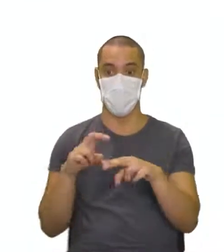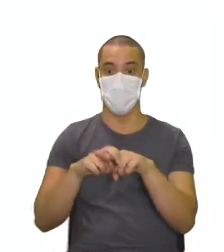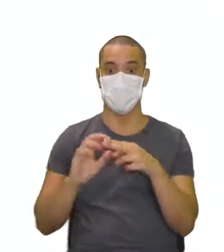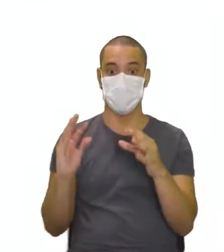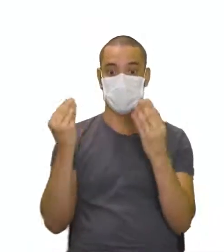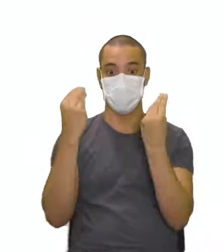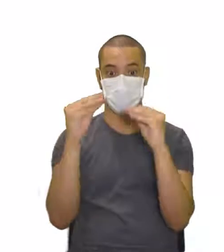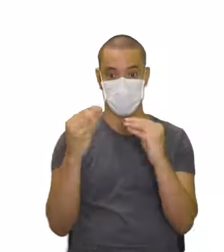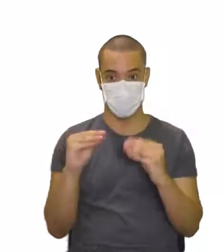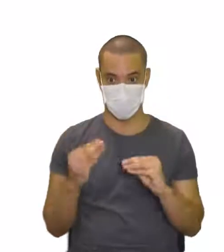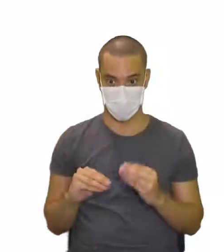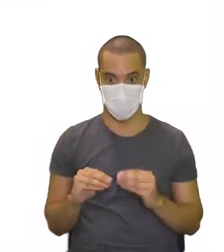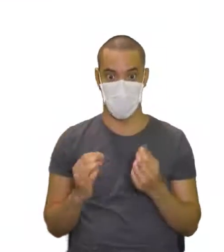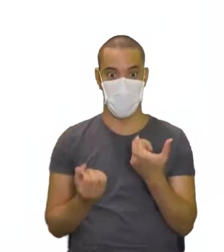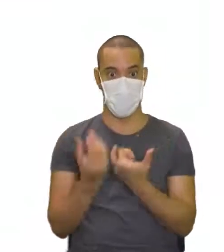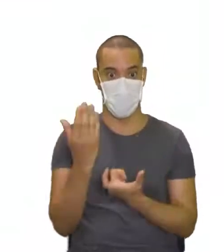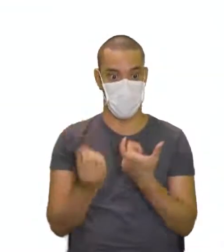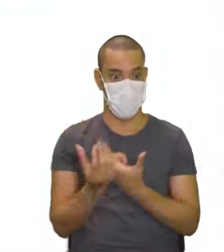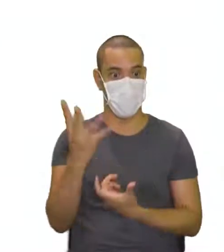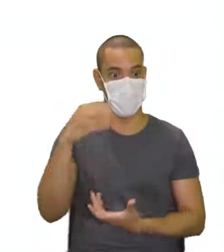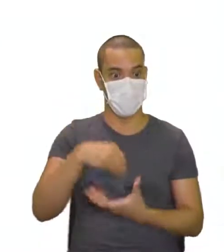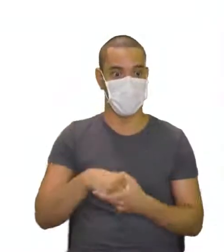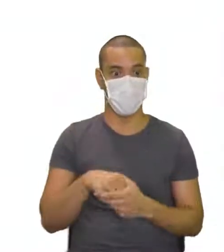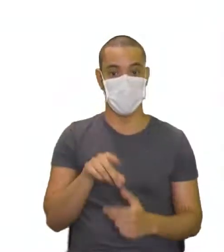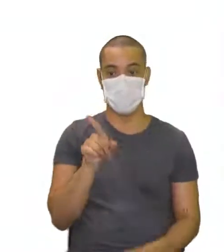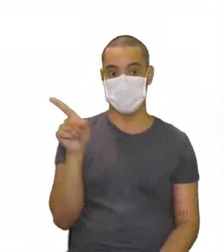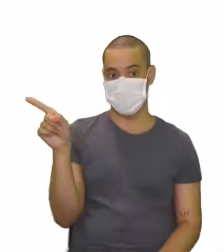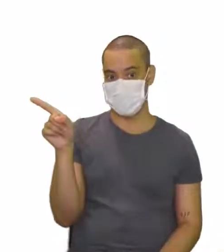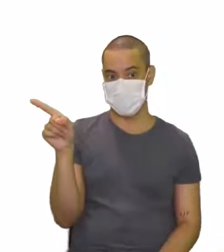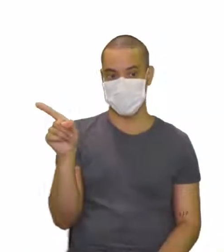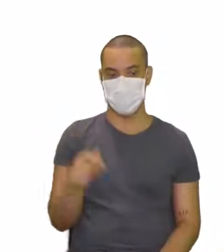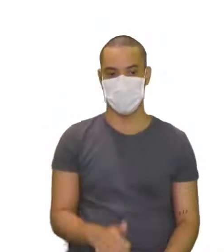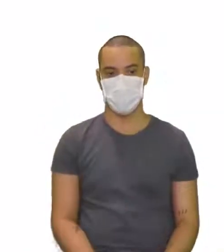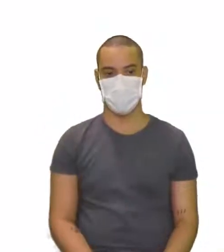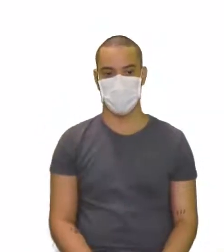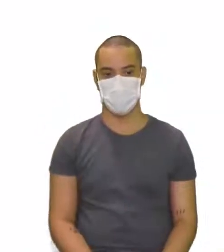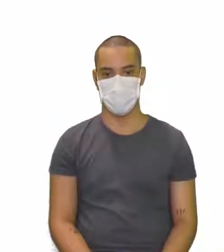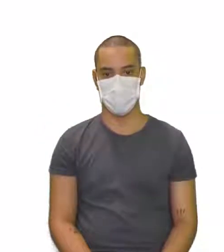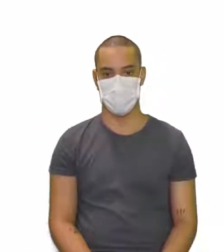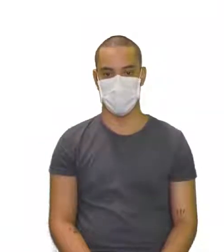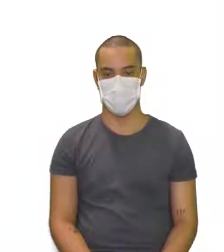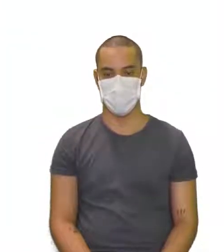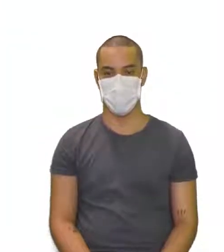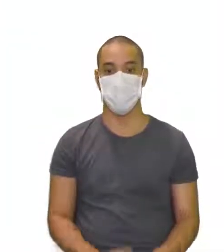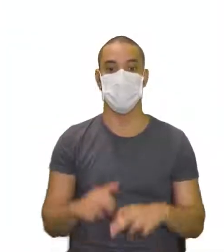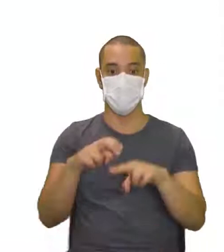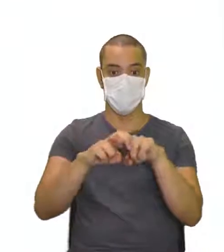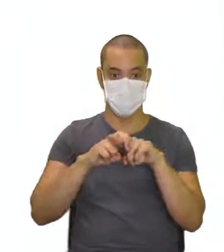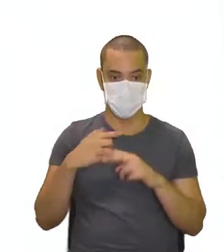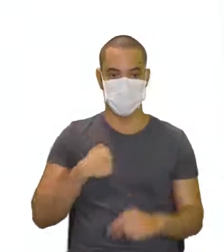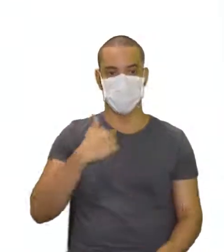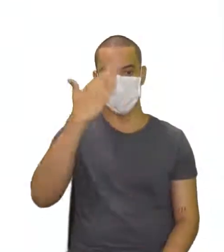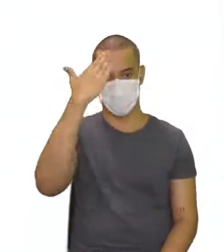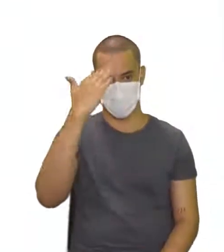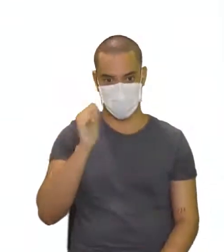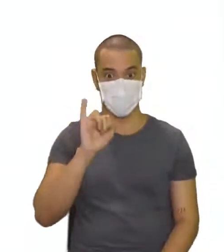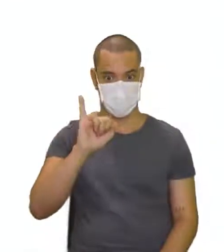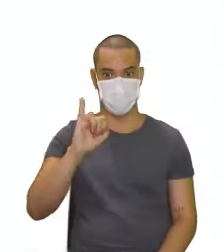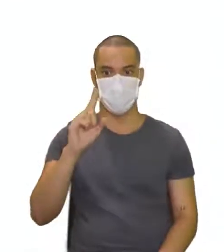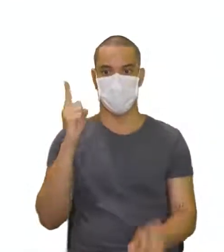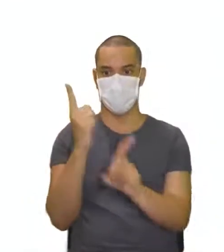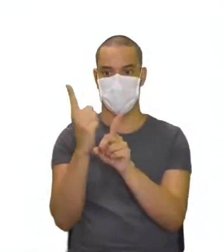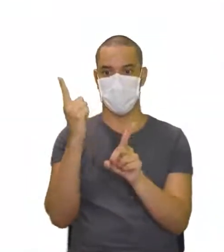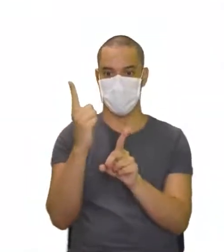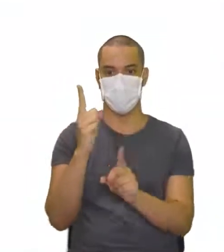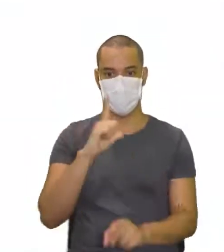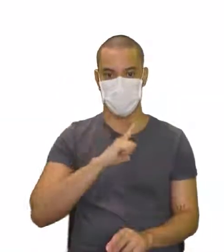substituir essa formulazinha aqui dentro, vai ficar assim, ó. Então, ali eu sei o I que eu acabei de achar, eu